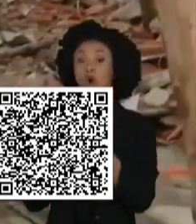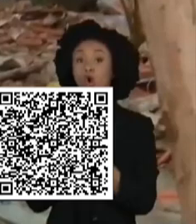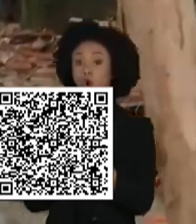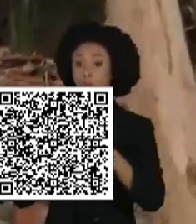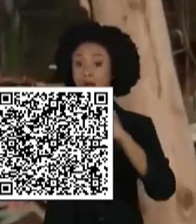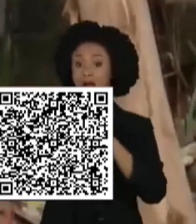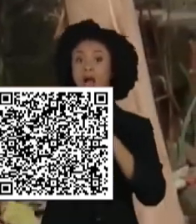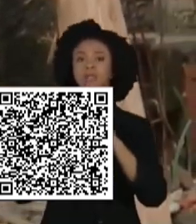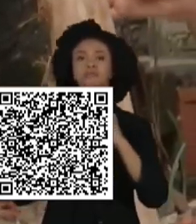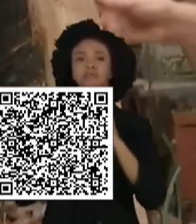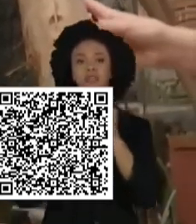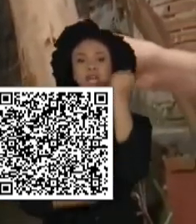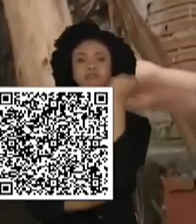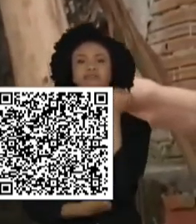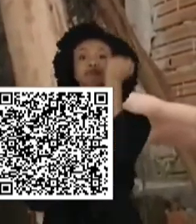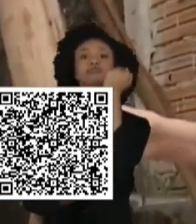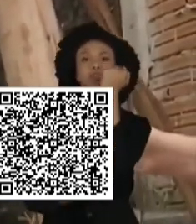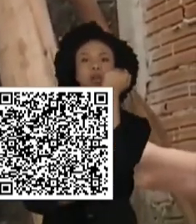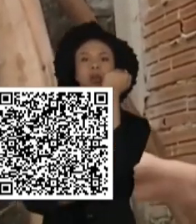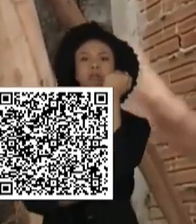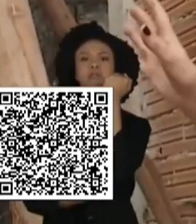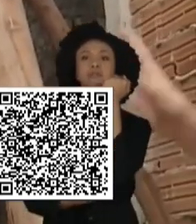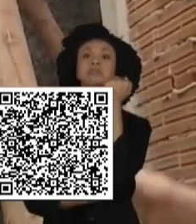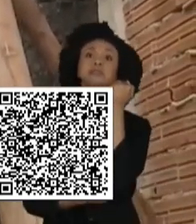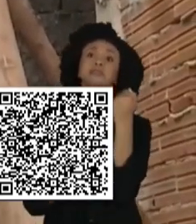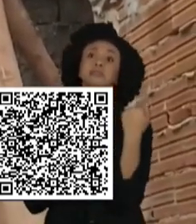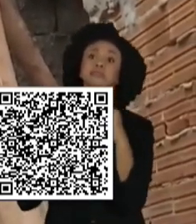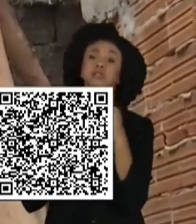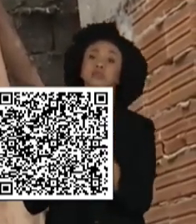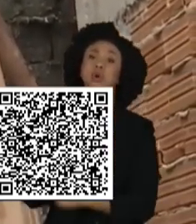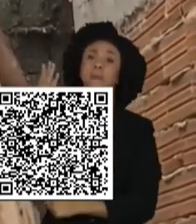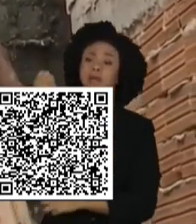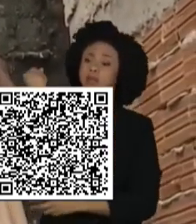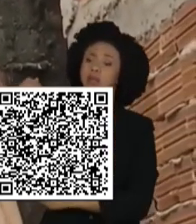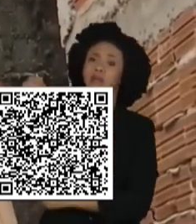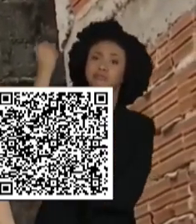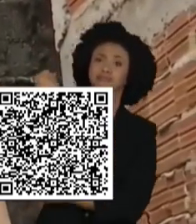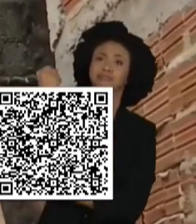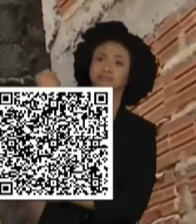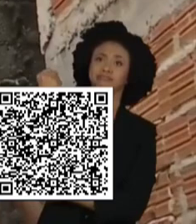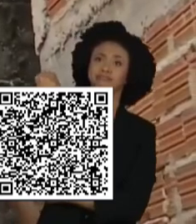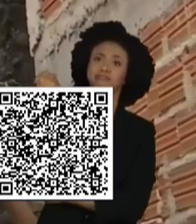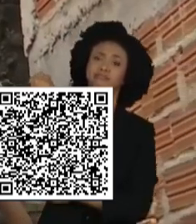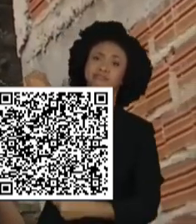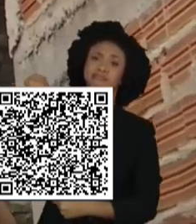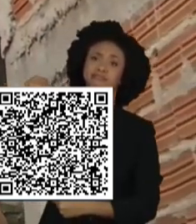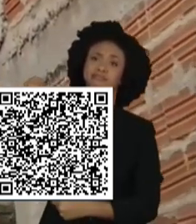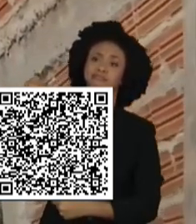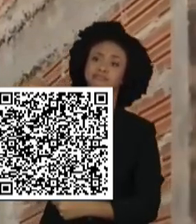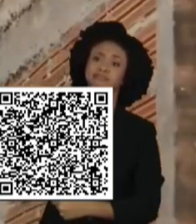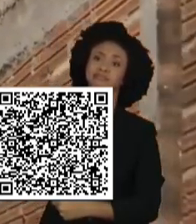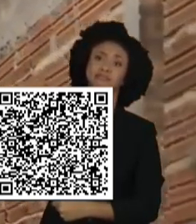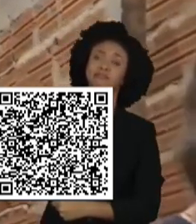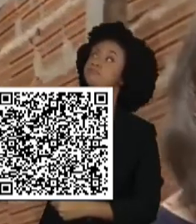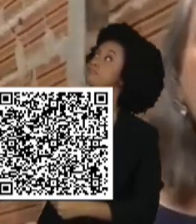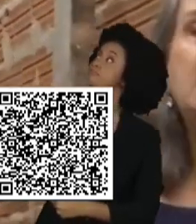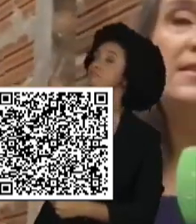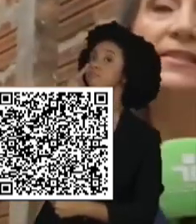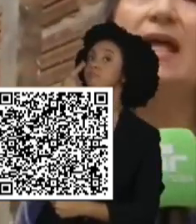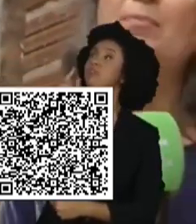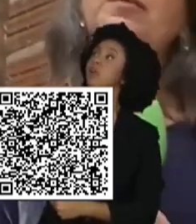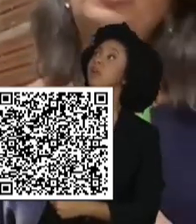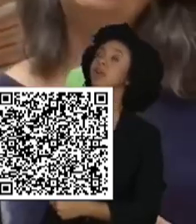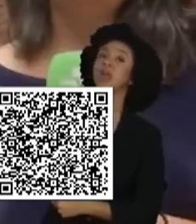casa foi substituída, olha só, por um tronco que está apoiando o que sobrou da parede à espera